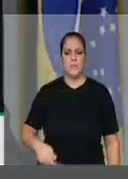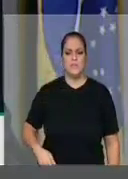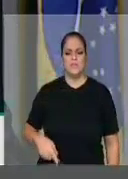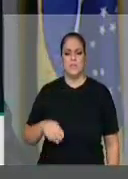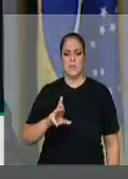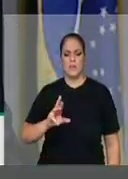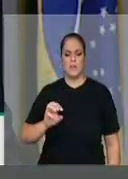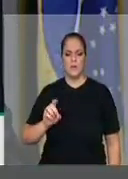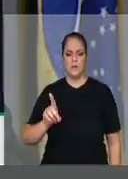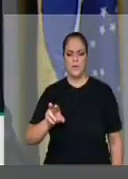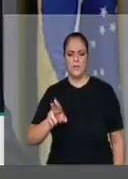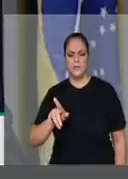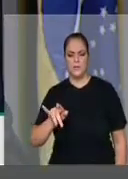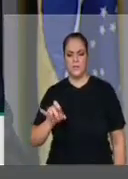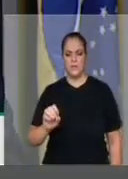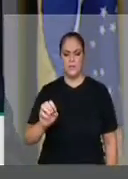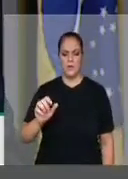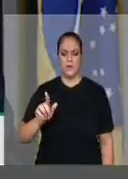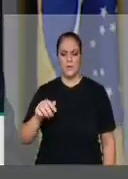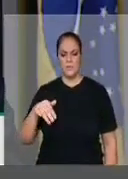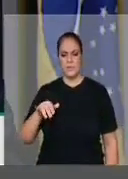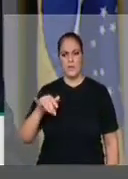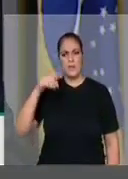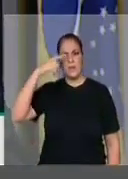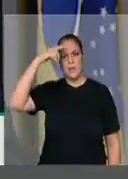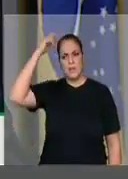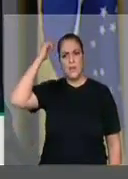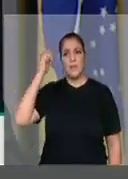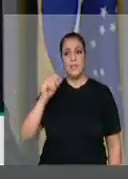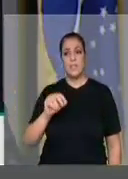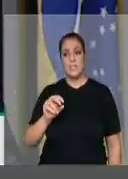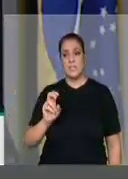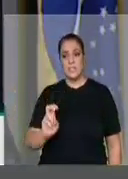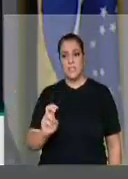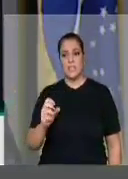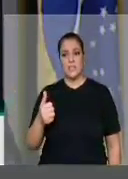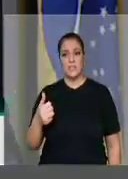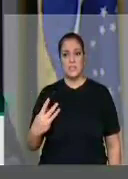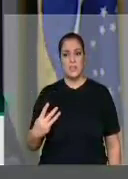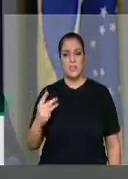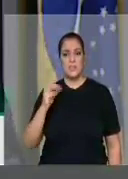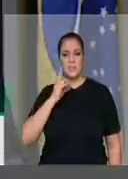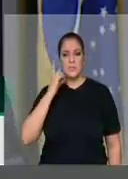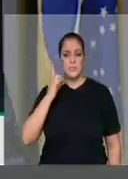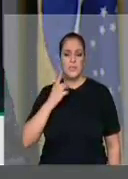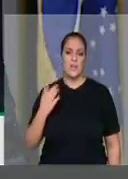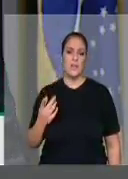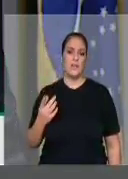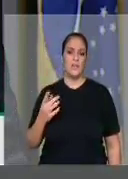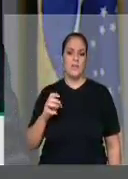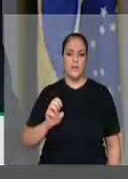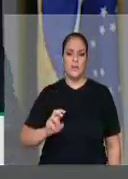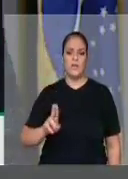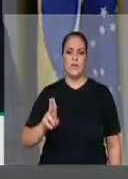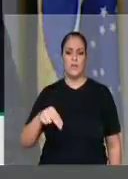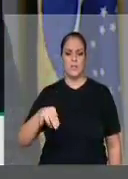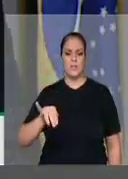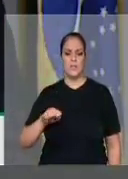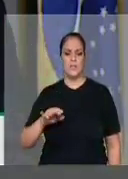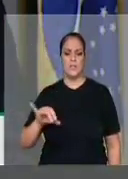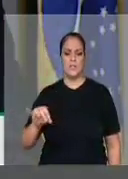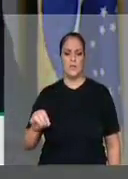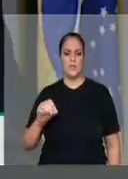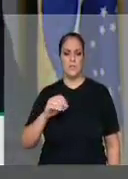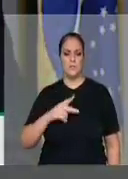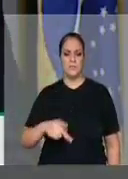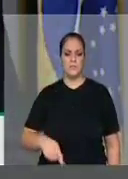Maia, presidente da Câmara dos Deputados, dos 513 deputados, do Eunício, presidente